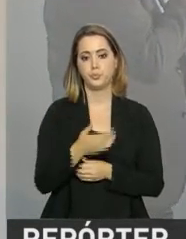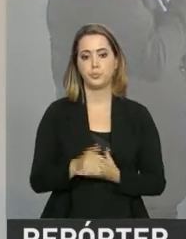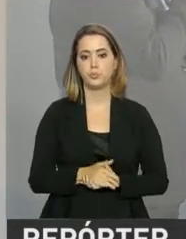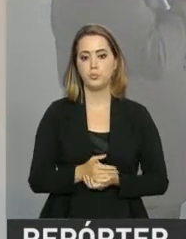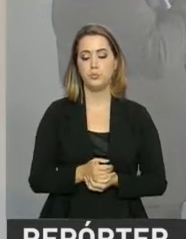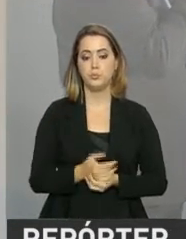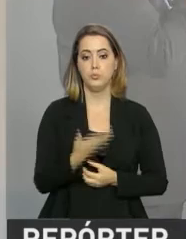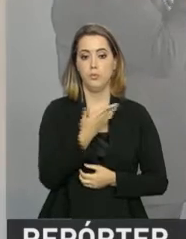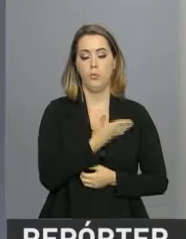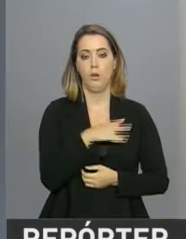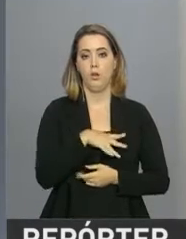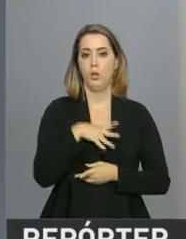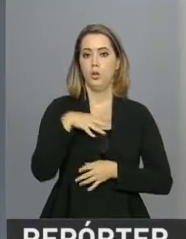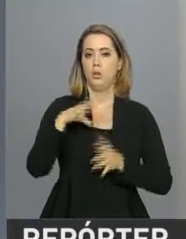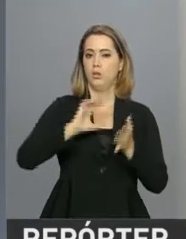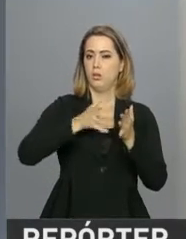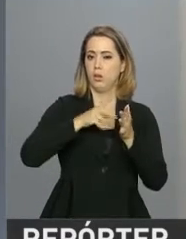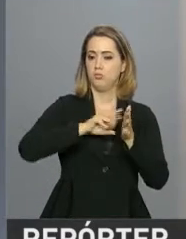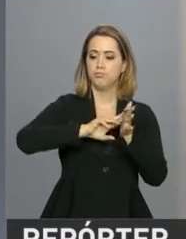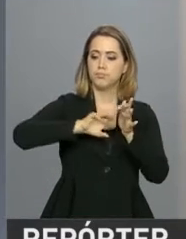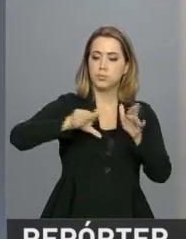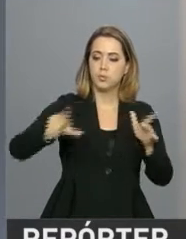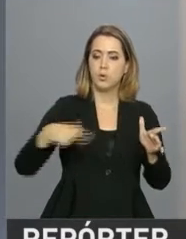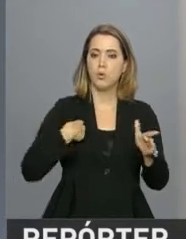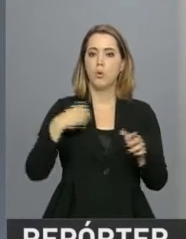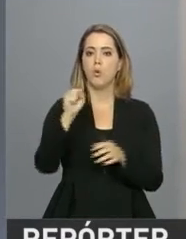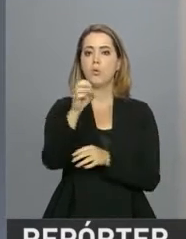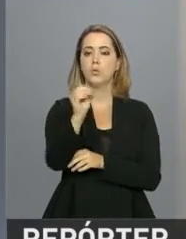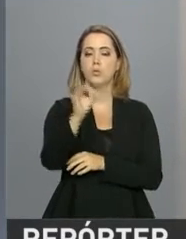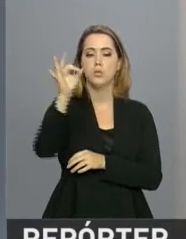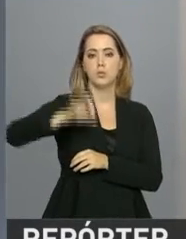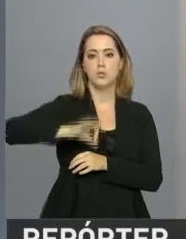o fórum apontam que cerca de 80% dos